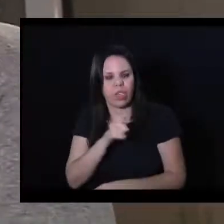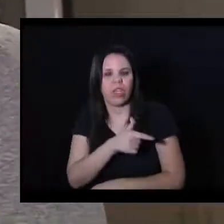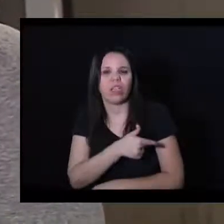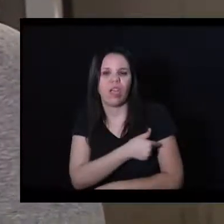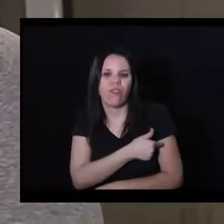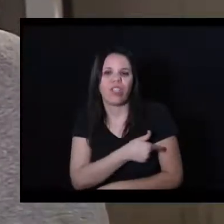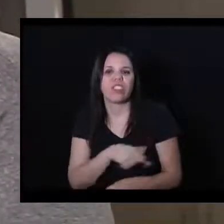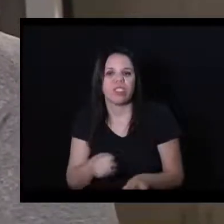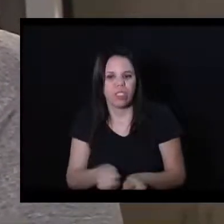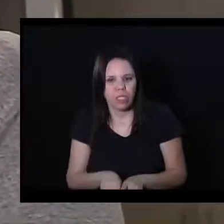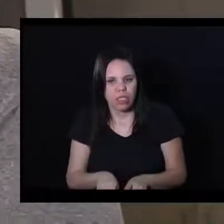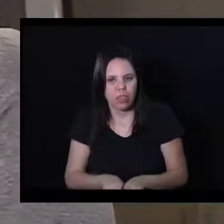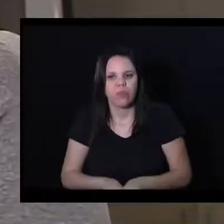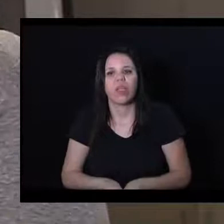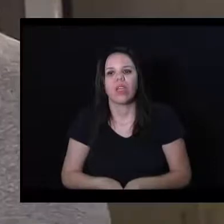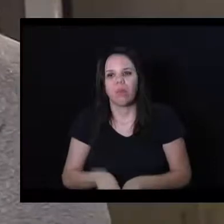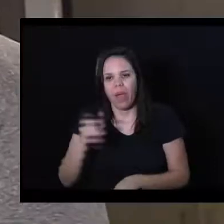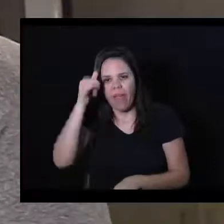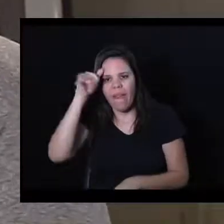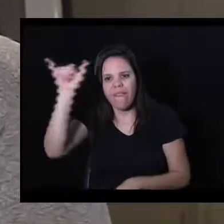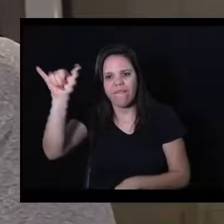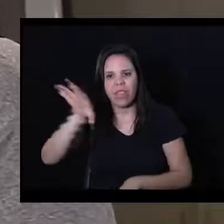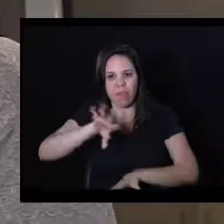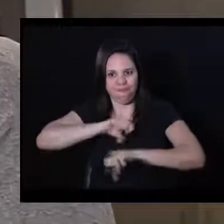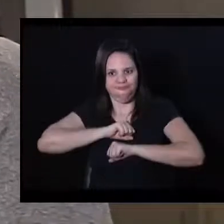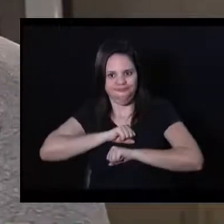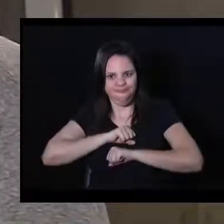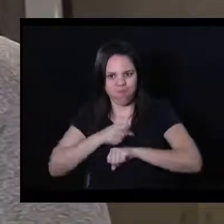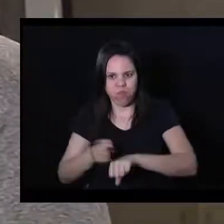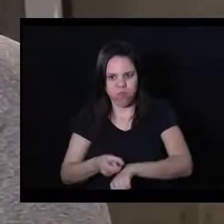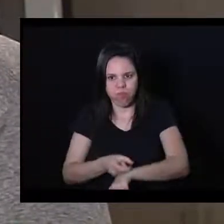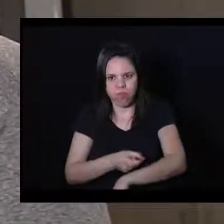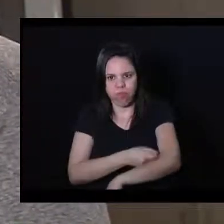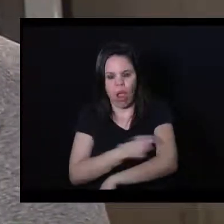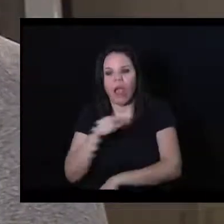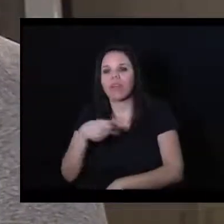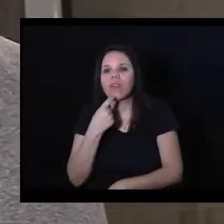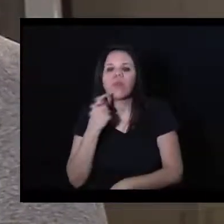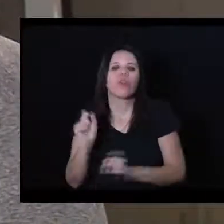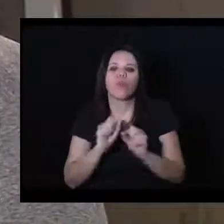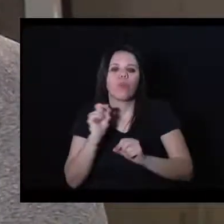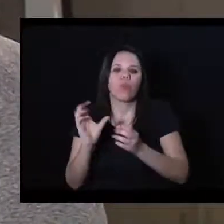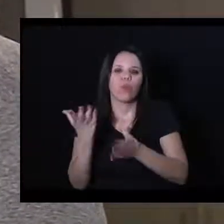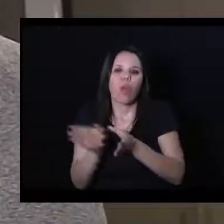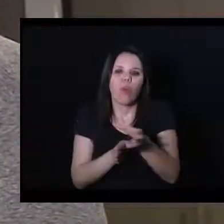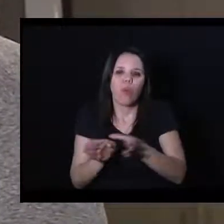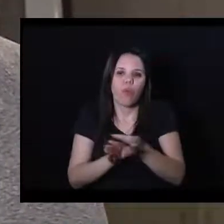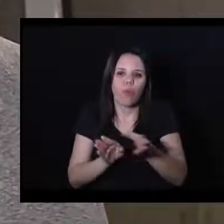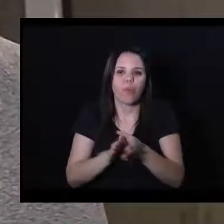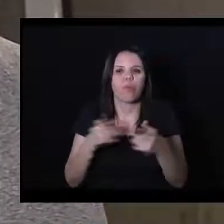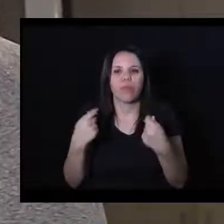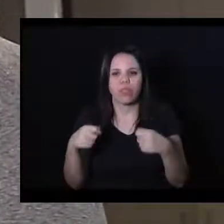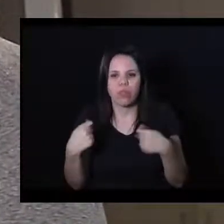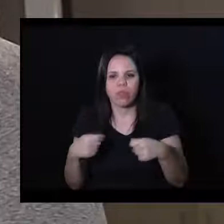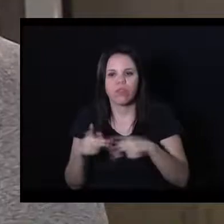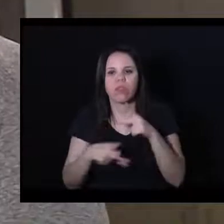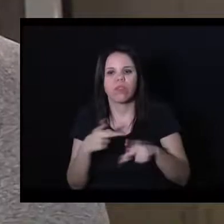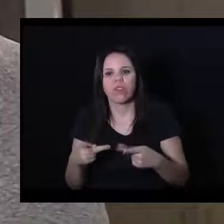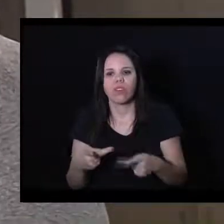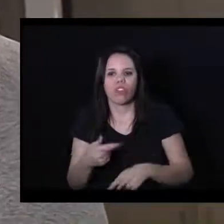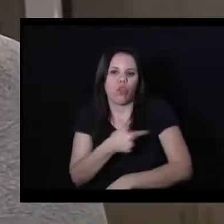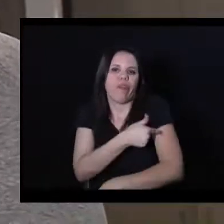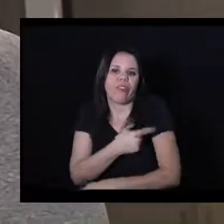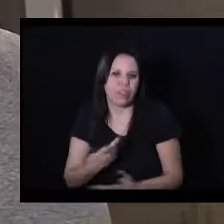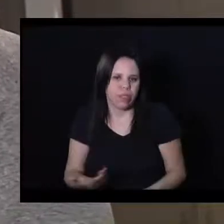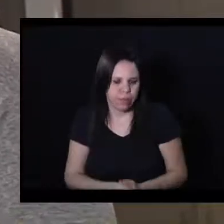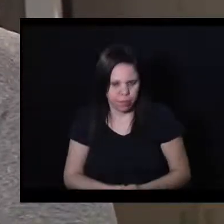para evitar que manifeste sintomas. Aqui em Campinas, quais são as orientações para as pessoas que precisam tomar a